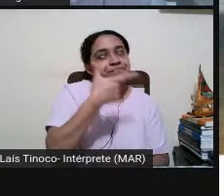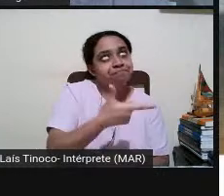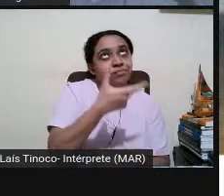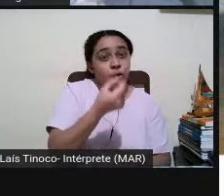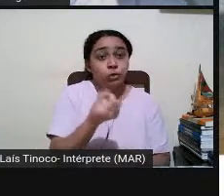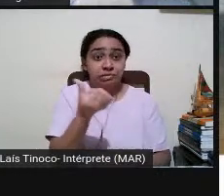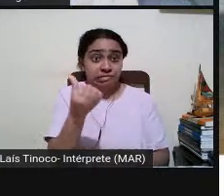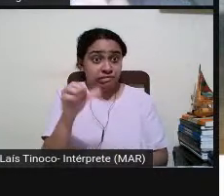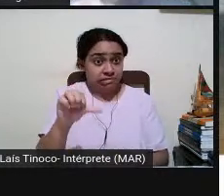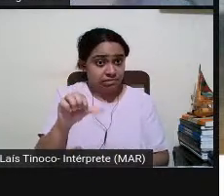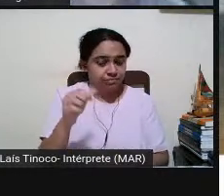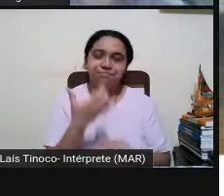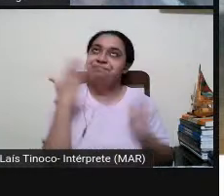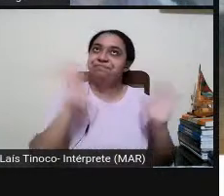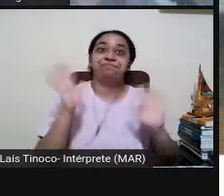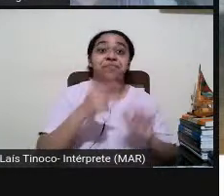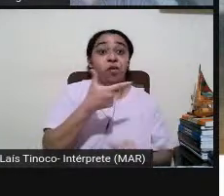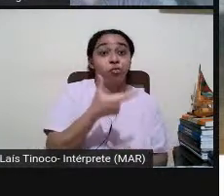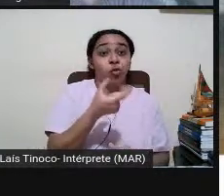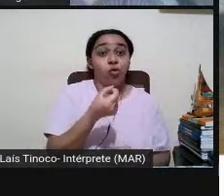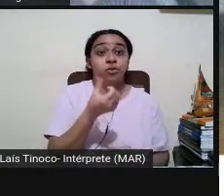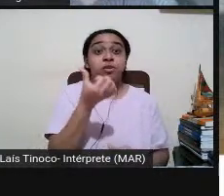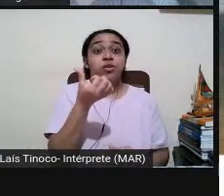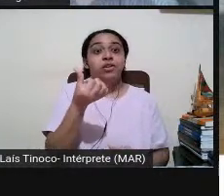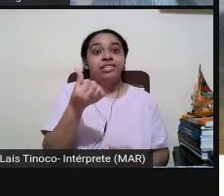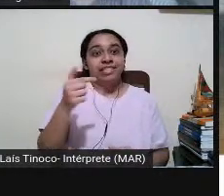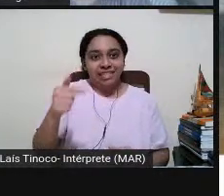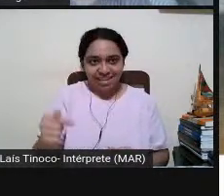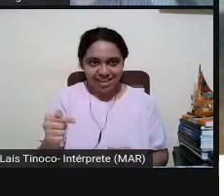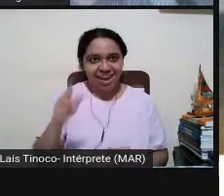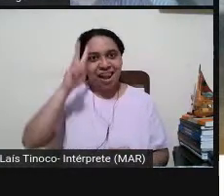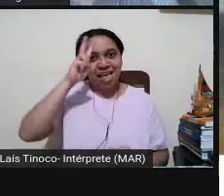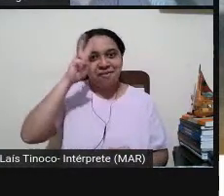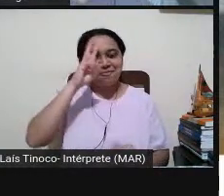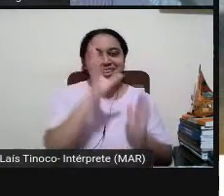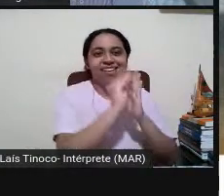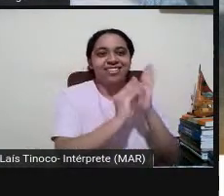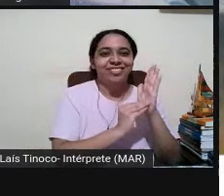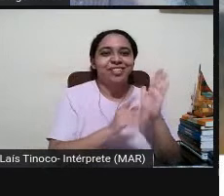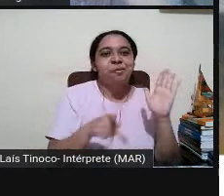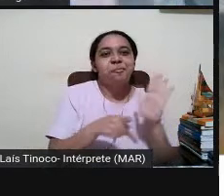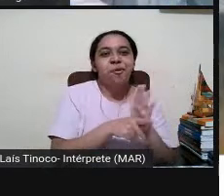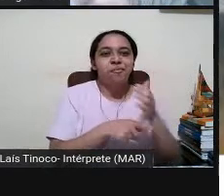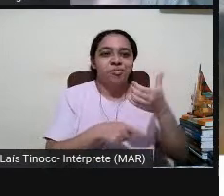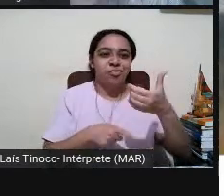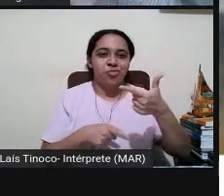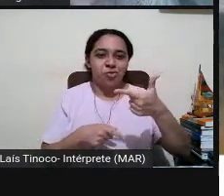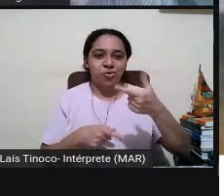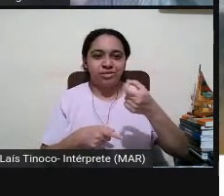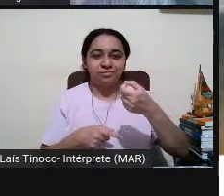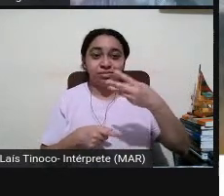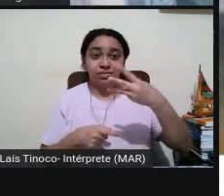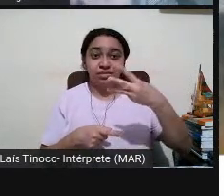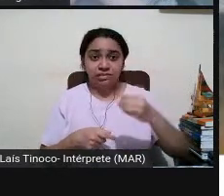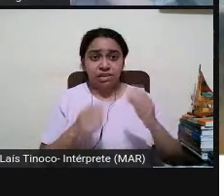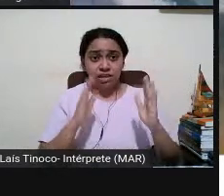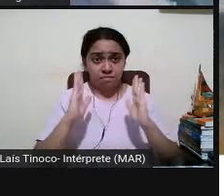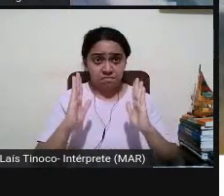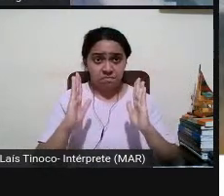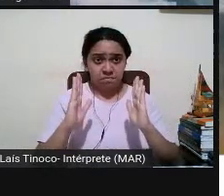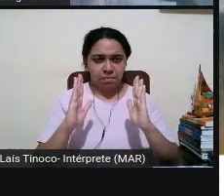menos perto né Lembrando que agenda vai até 2030 bom e uma das cenas mais marcantes na